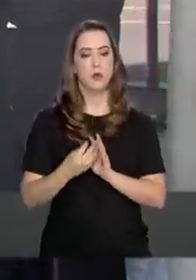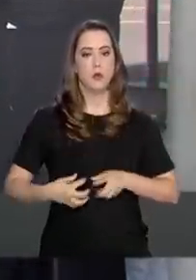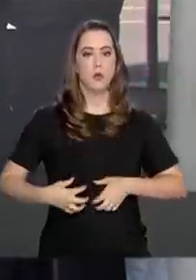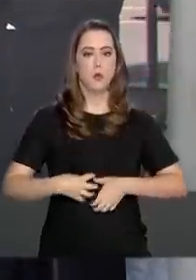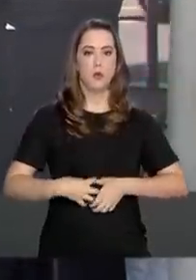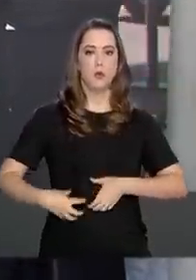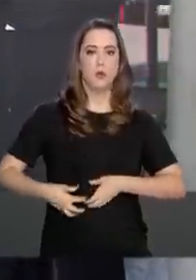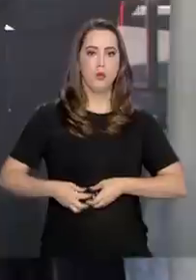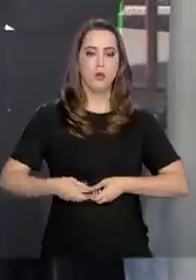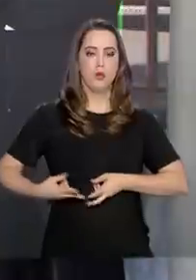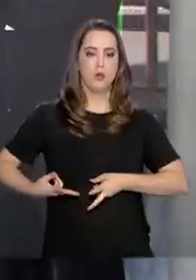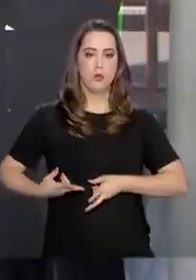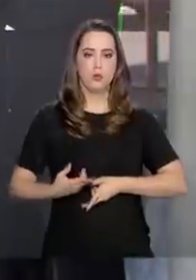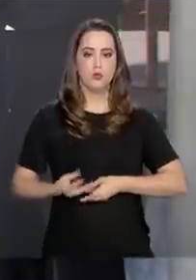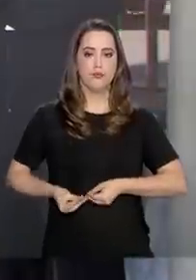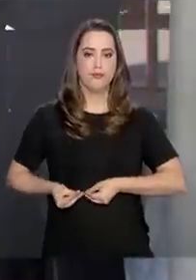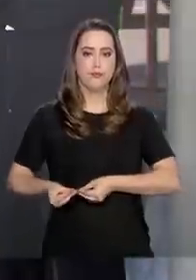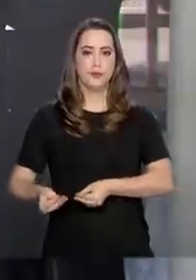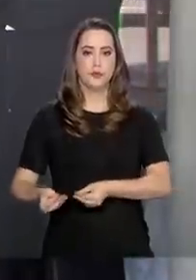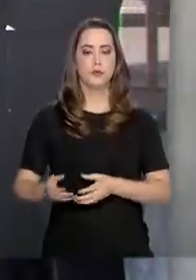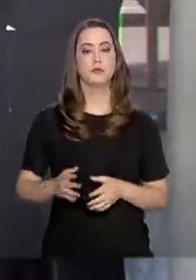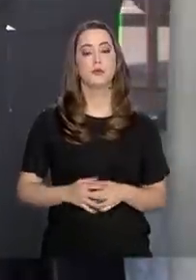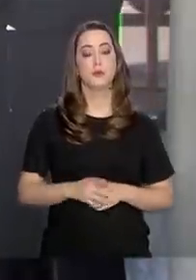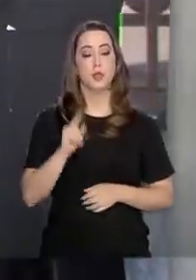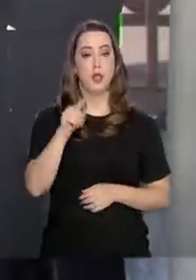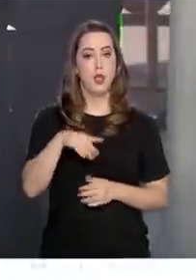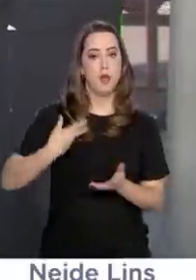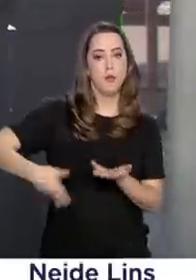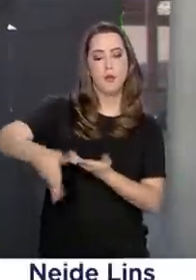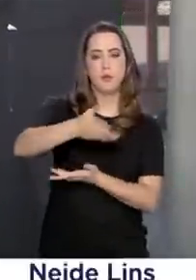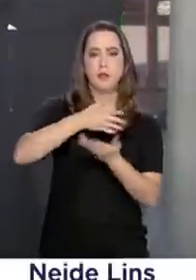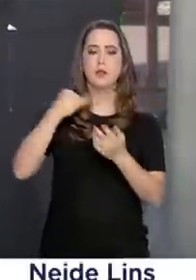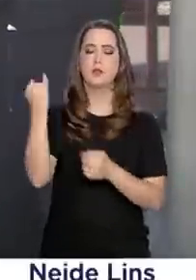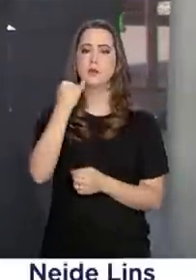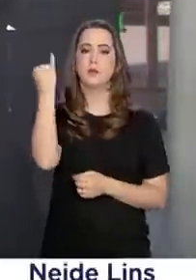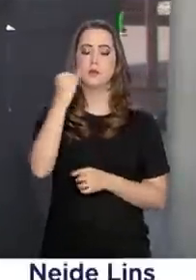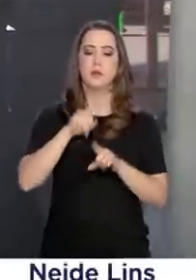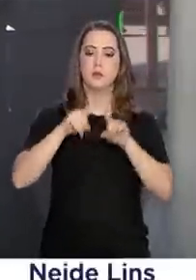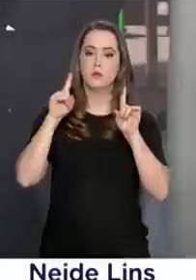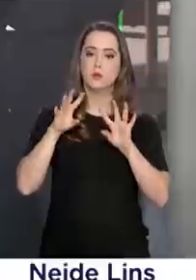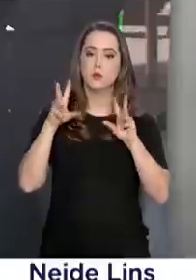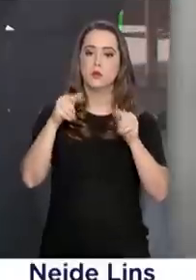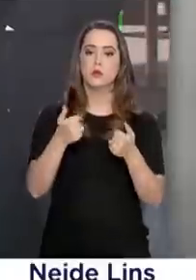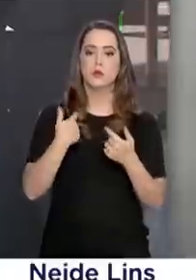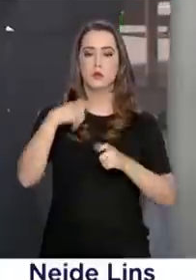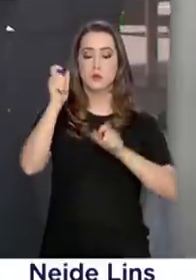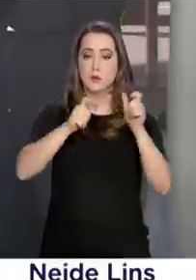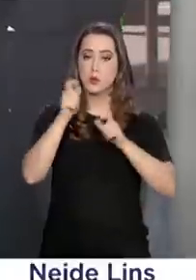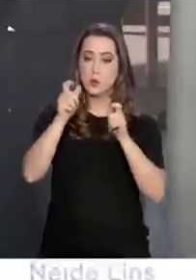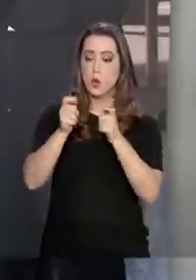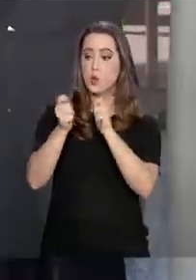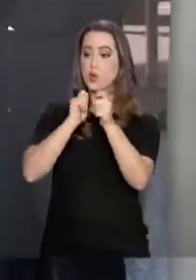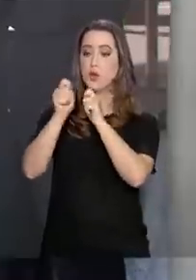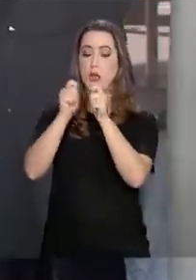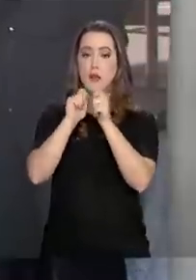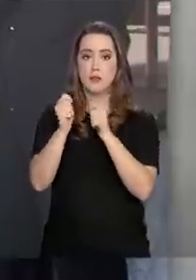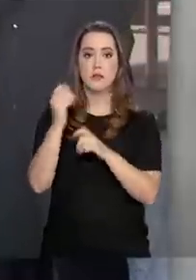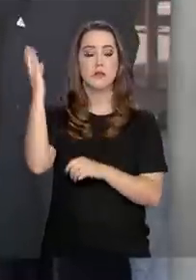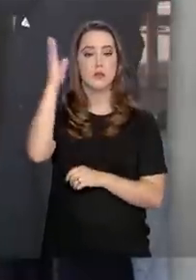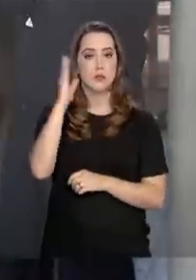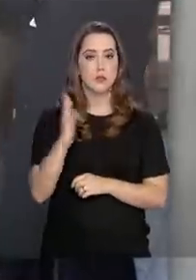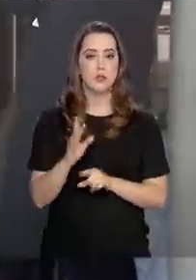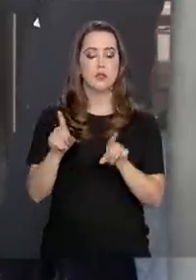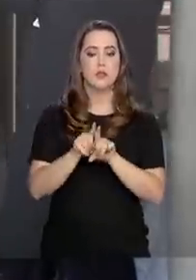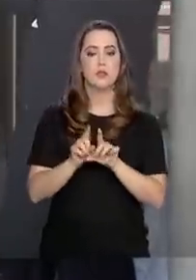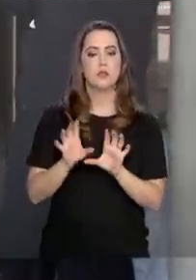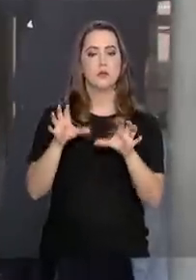bolsa de colostomia. A movimentação por aqui é muito intensa, mas totalmente tomada por jornalistas do Brasil e também